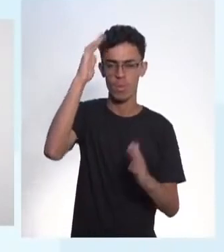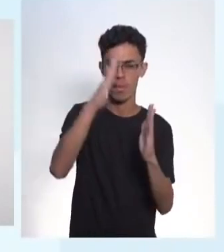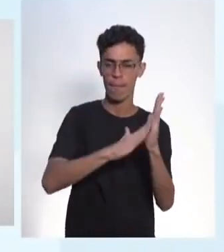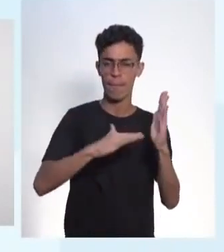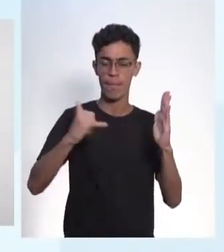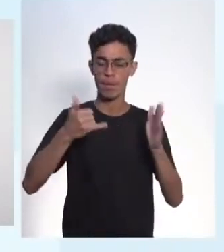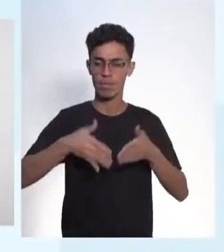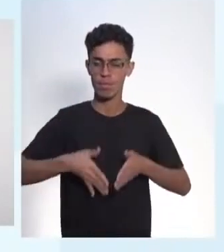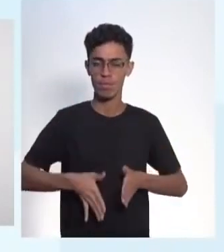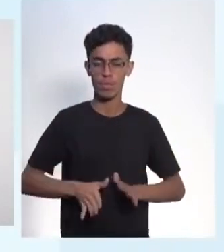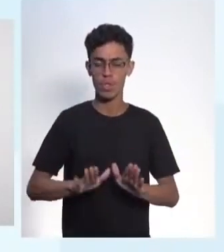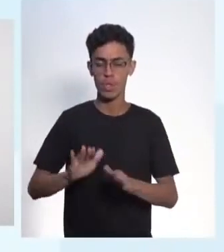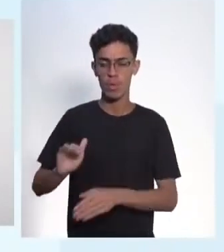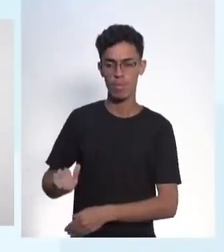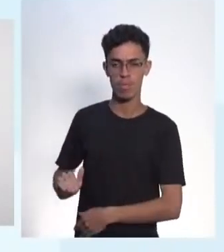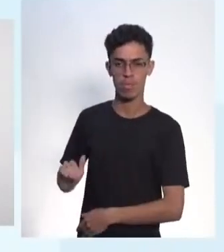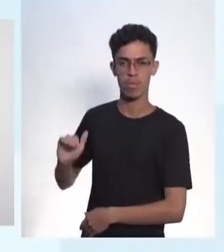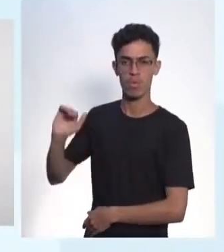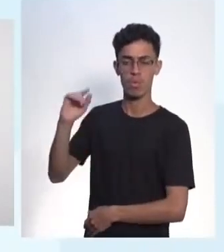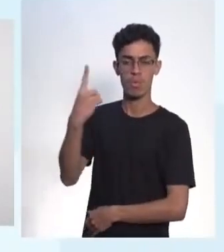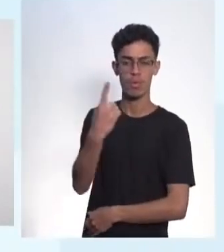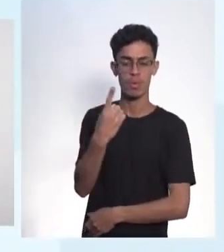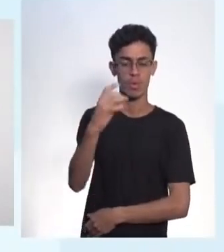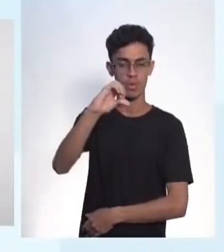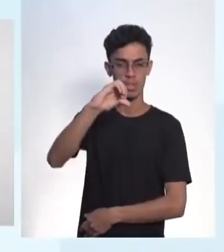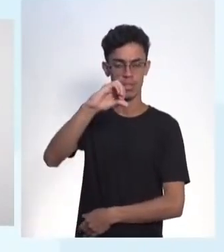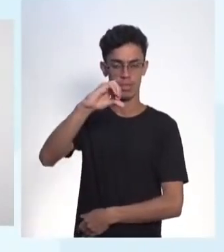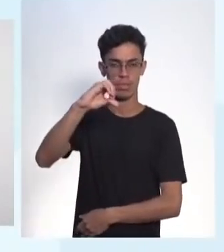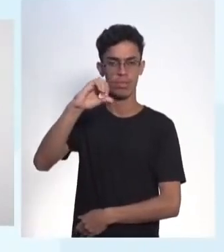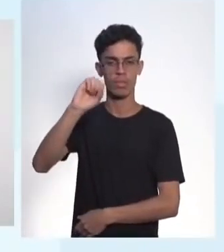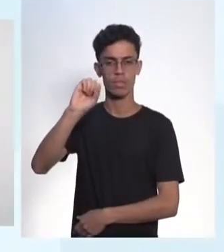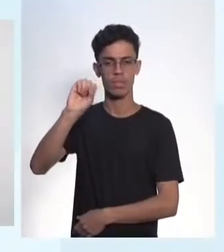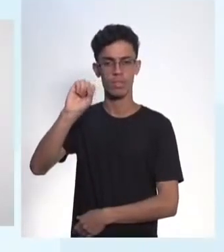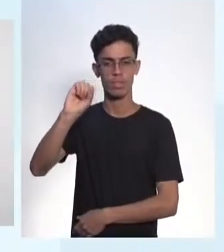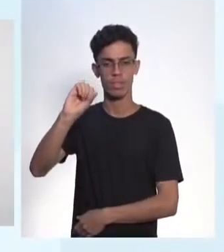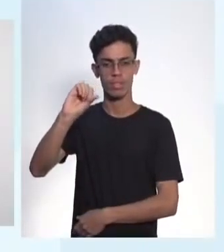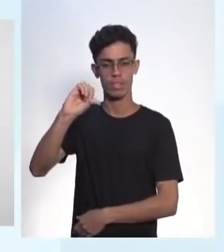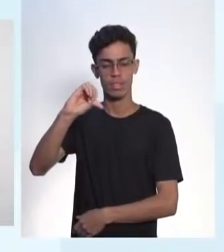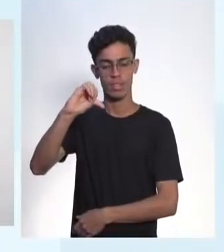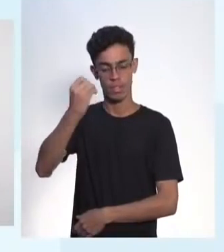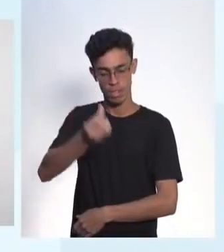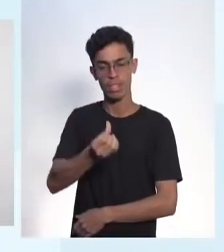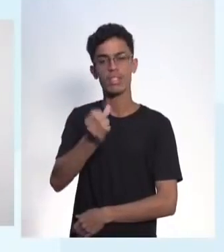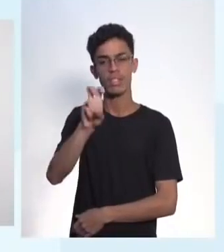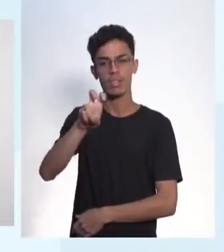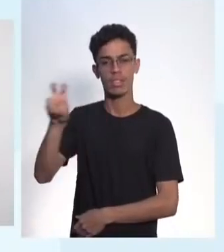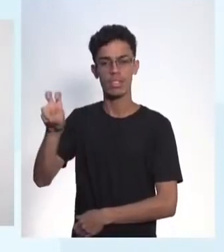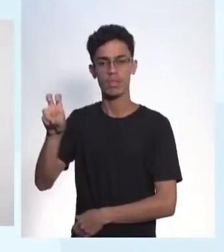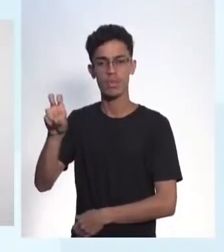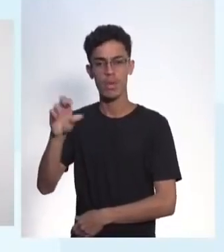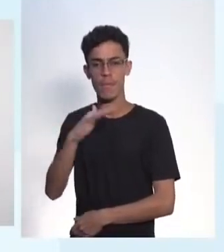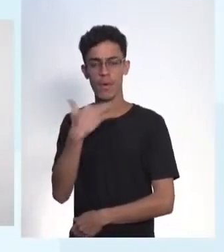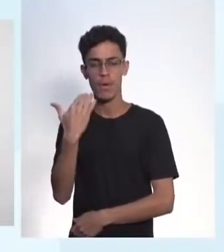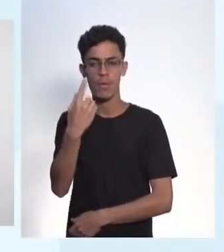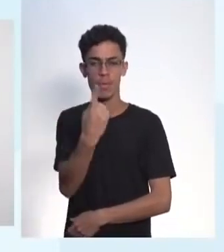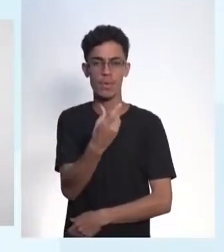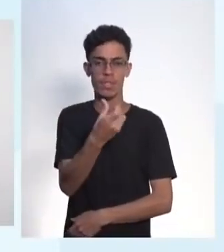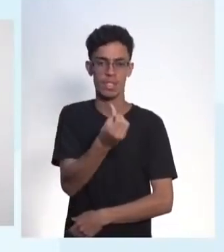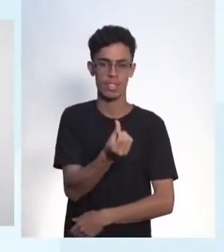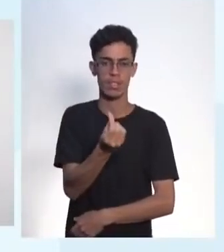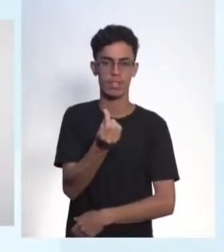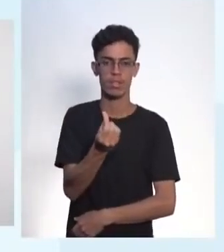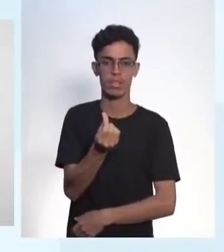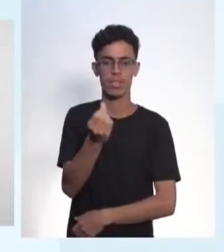em 1655, morreu em 1695, século